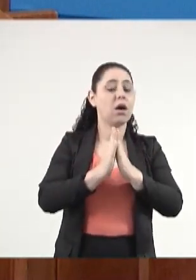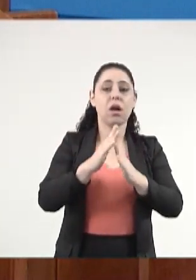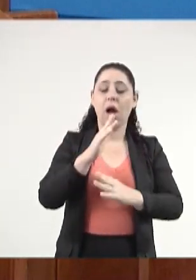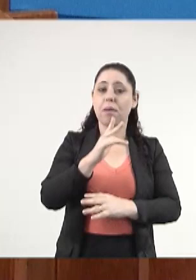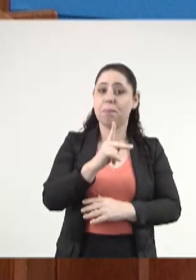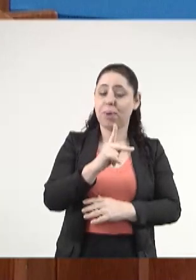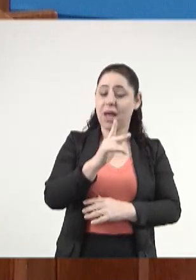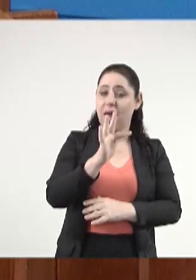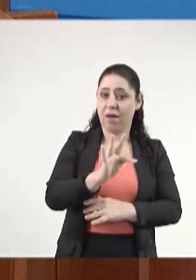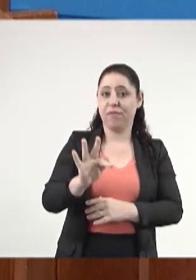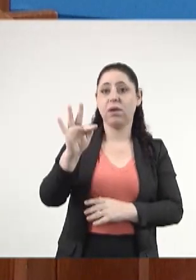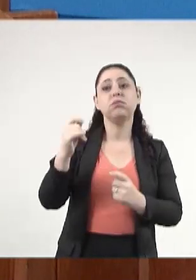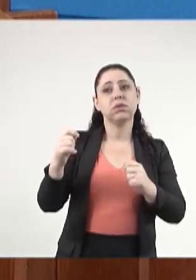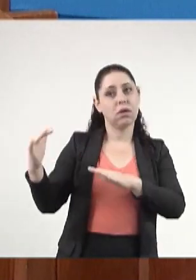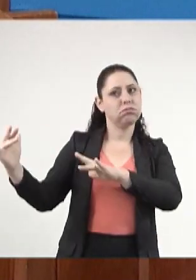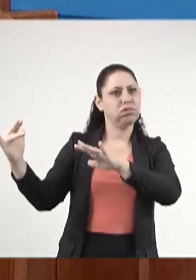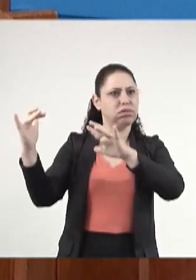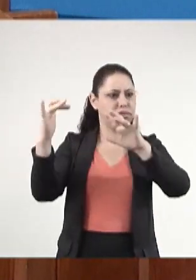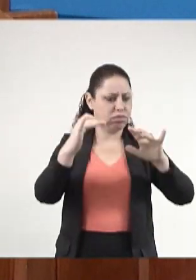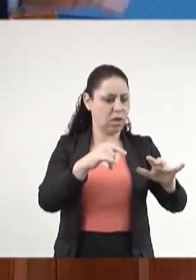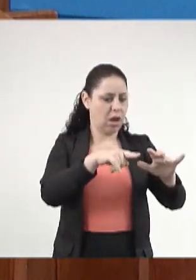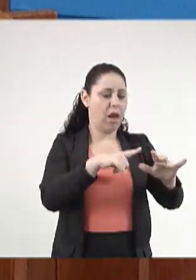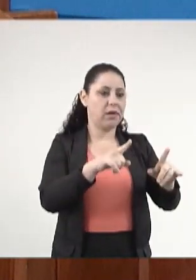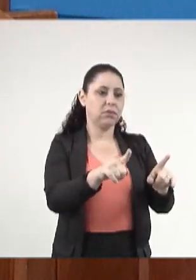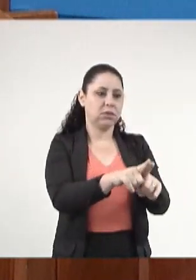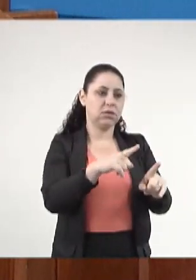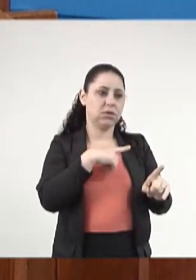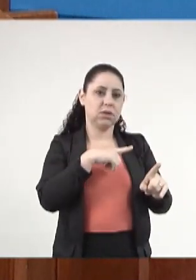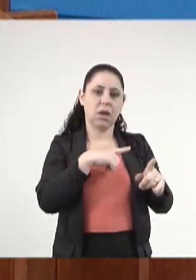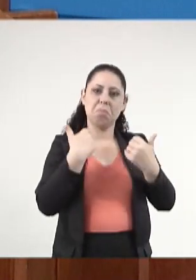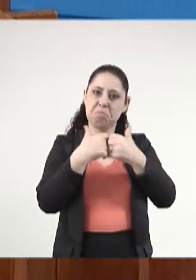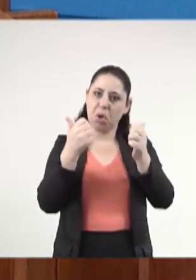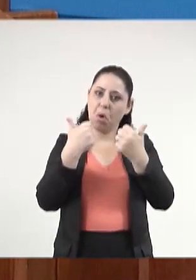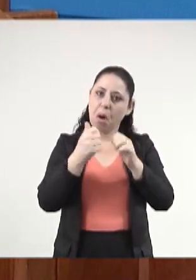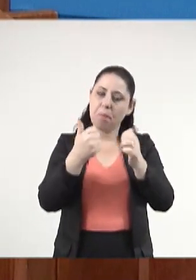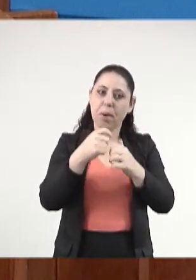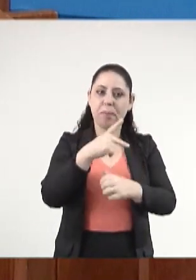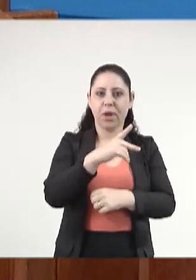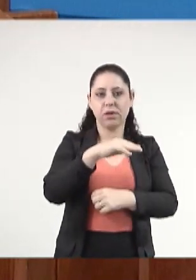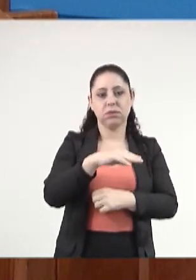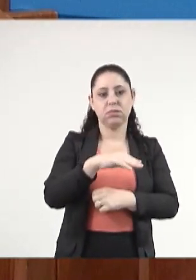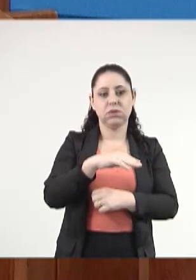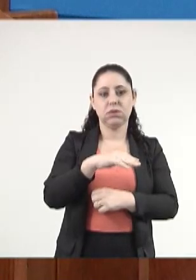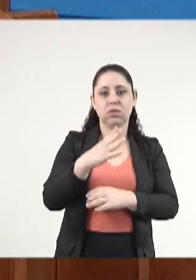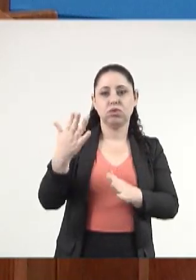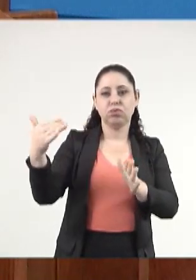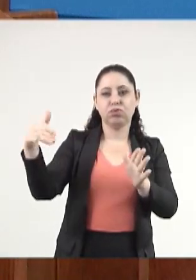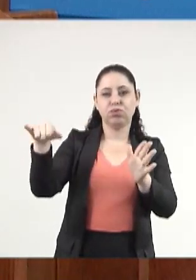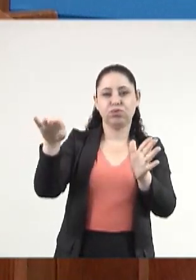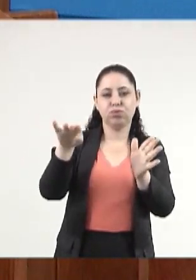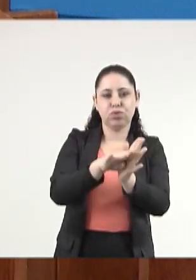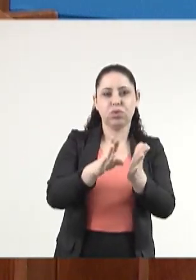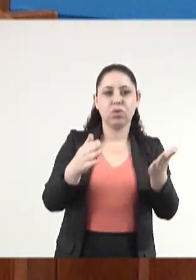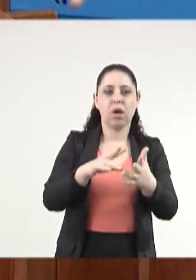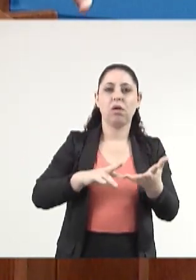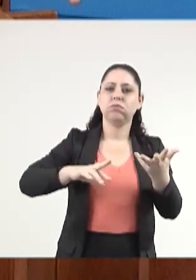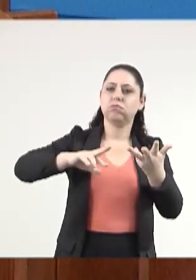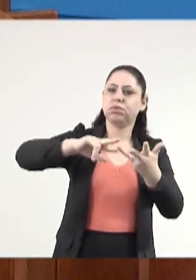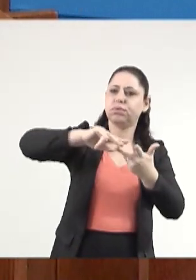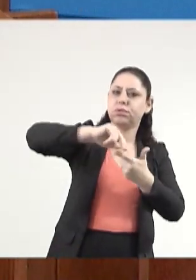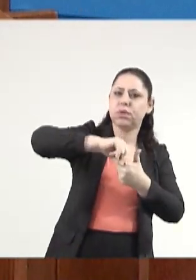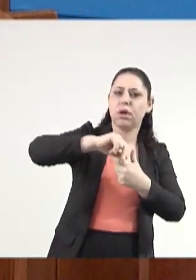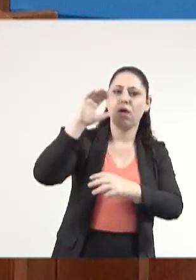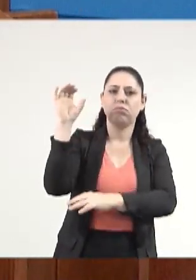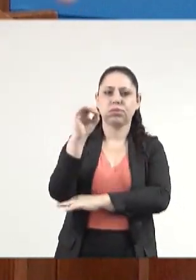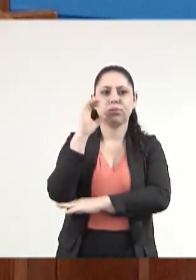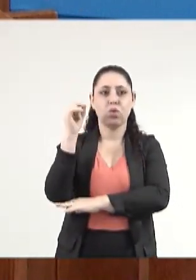tem que ir para lá. Que eu saiba, tem um ônibus da Polícia Militar, que chegou hoje cedo, né? Tem várias